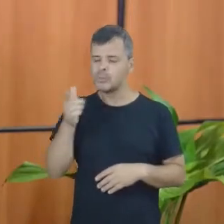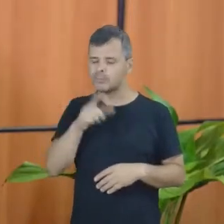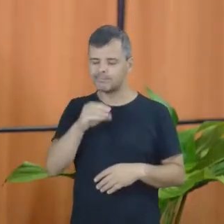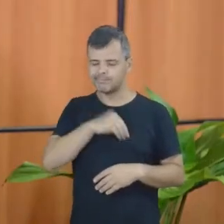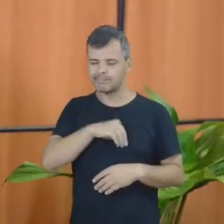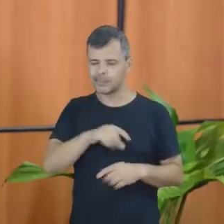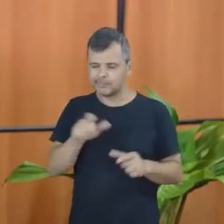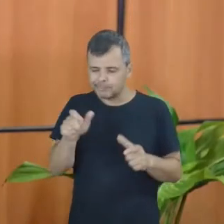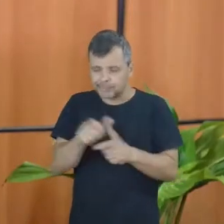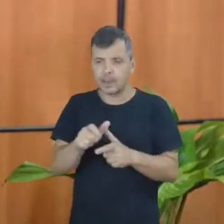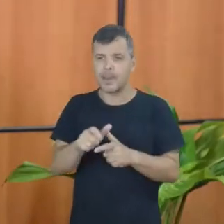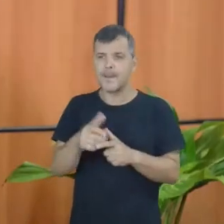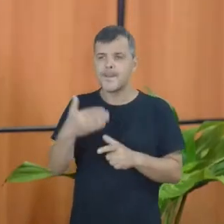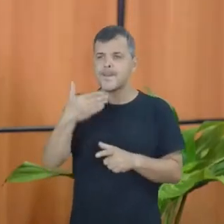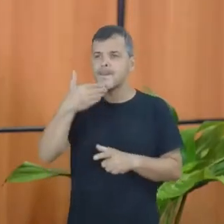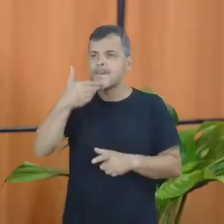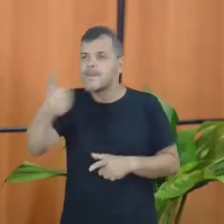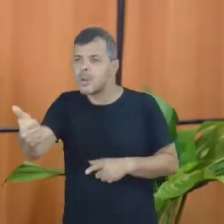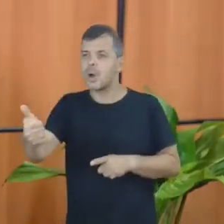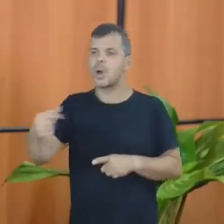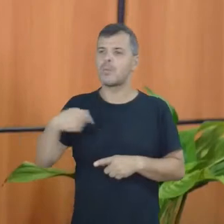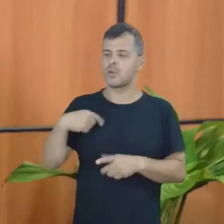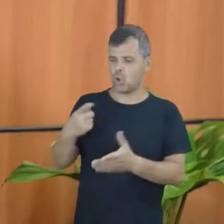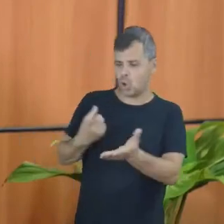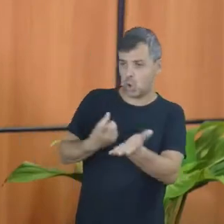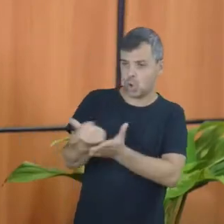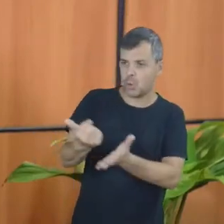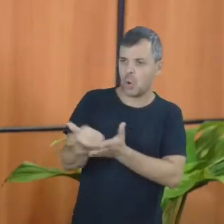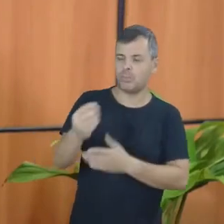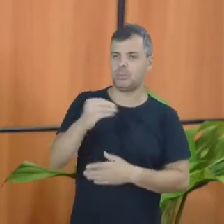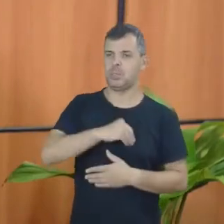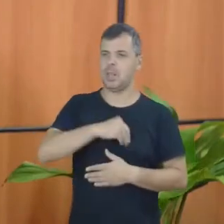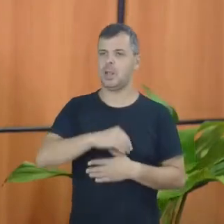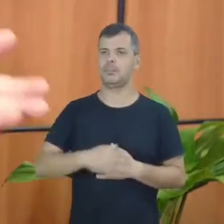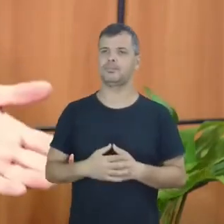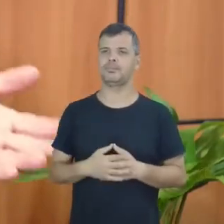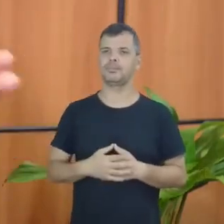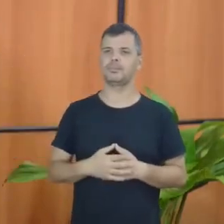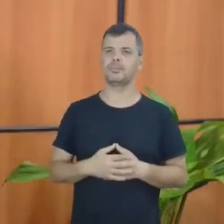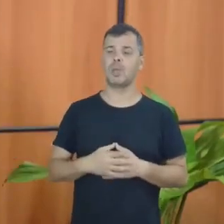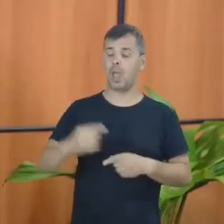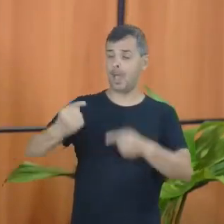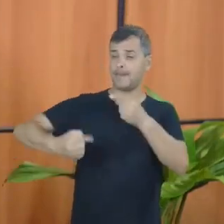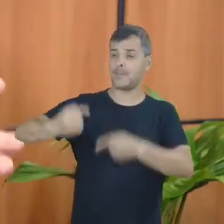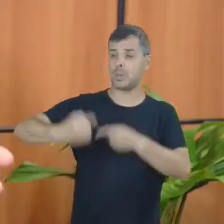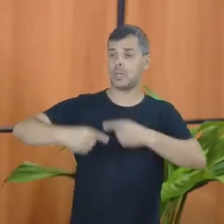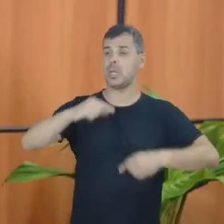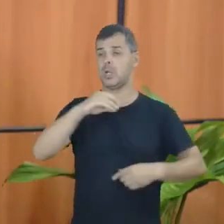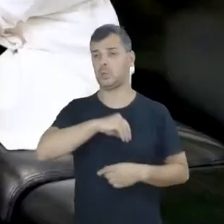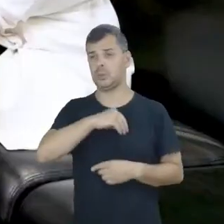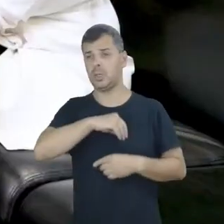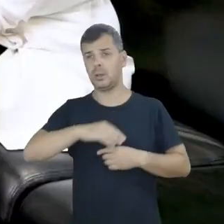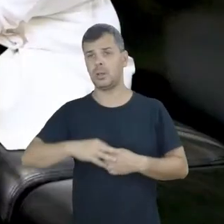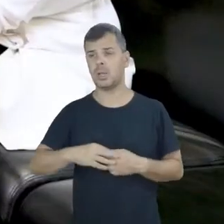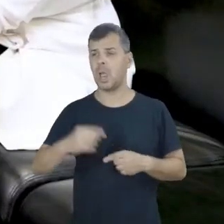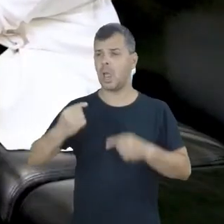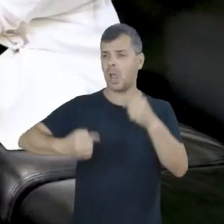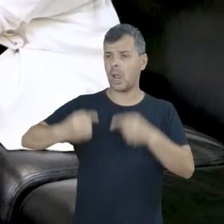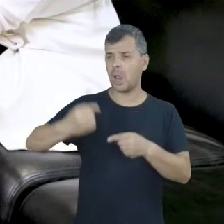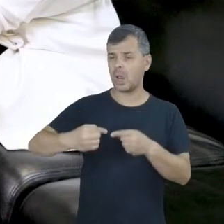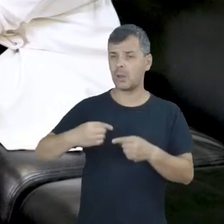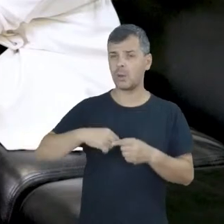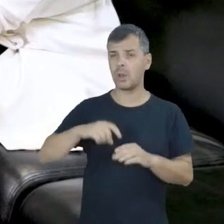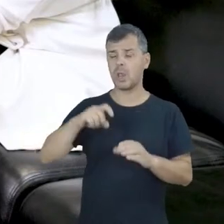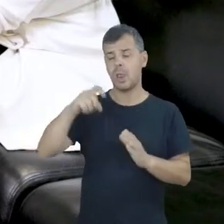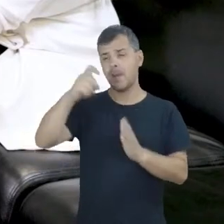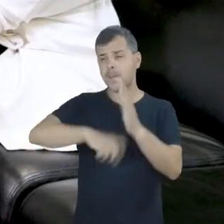ter melhora da sua capacidade de compra do seu salário. A política do salário mínimo, a política de isenção do imposto de